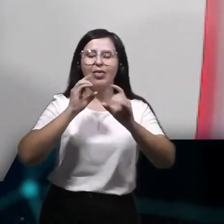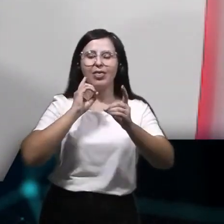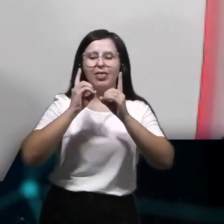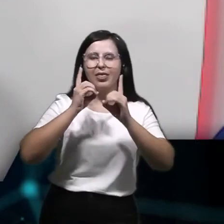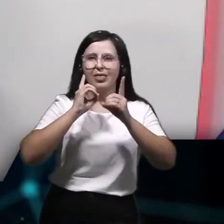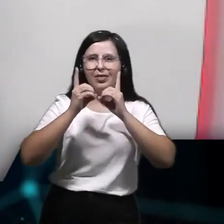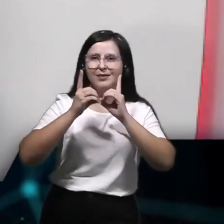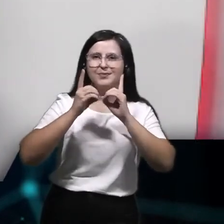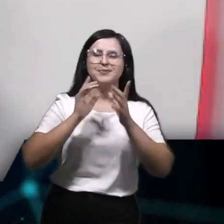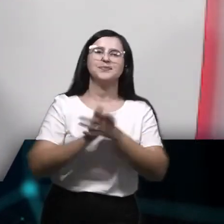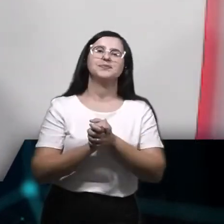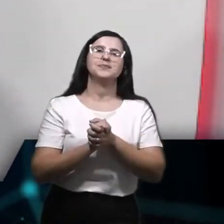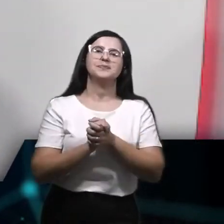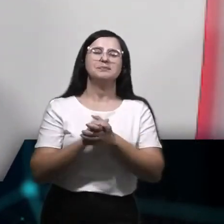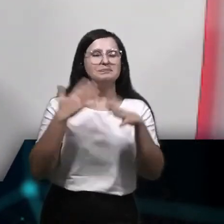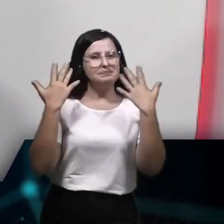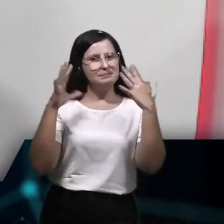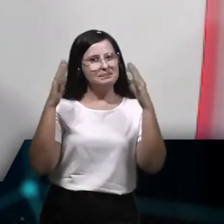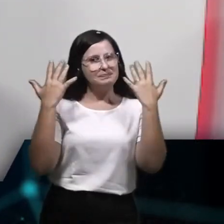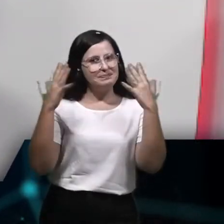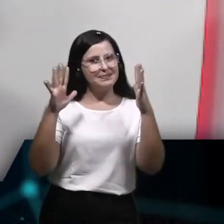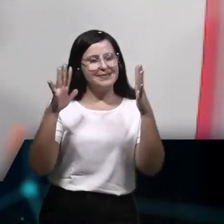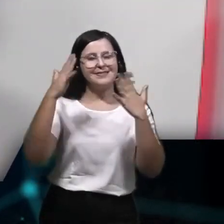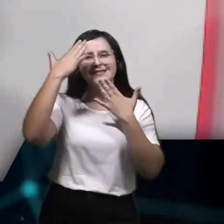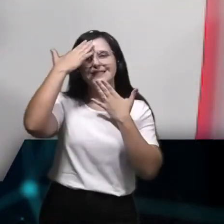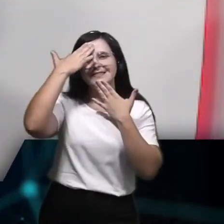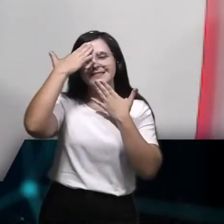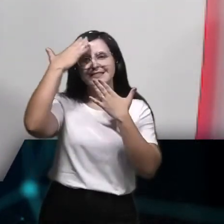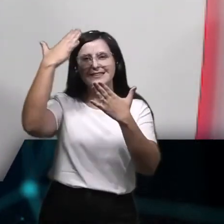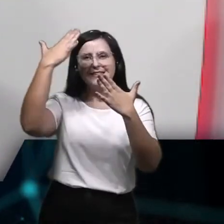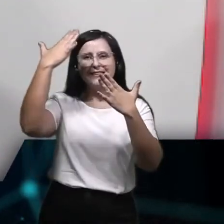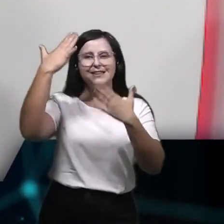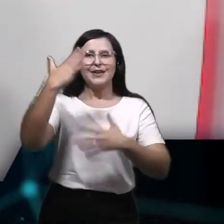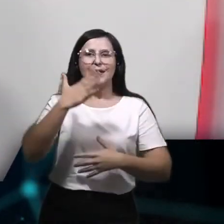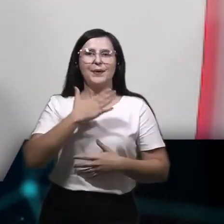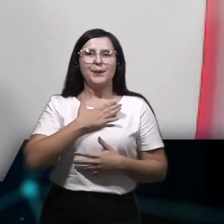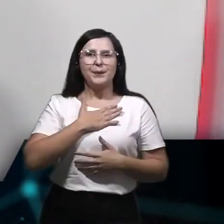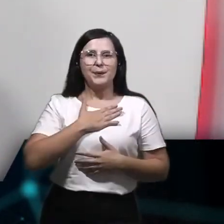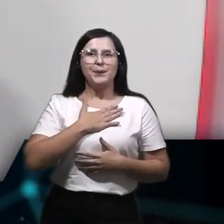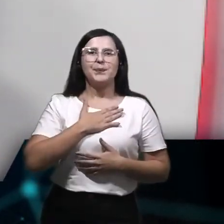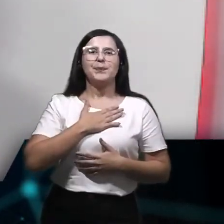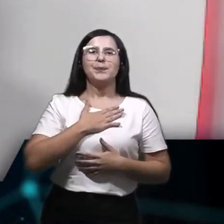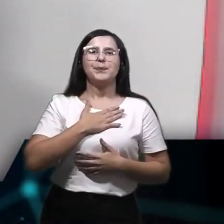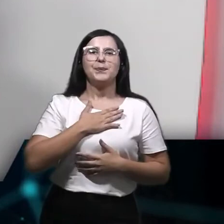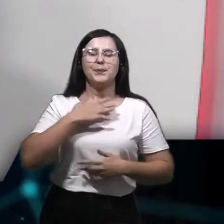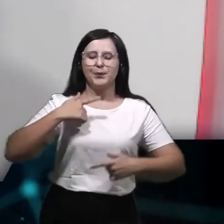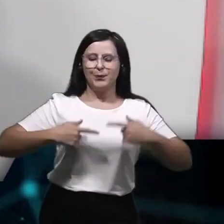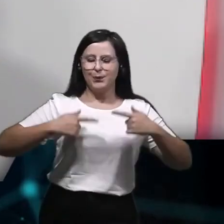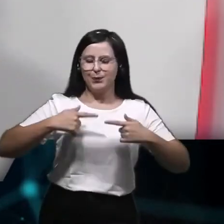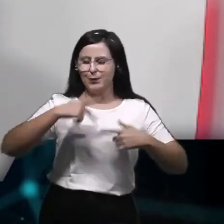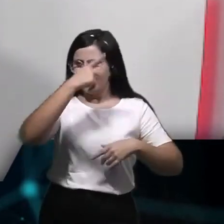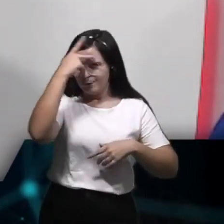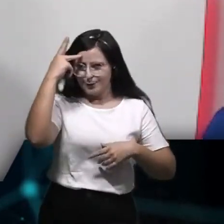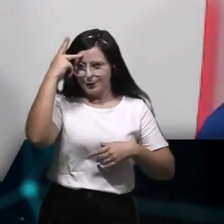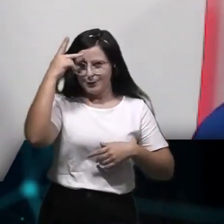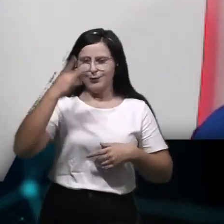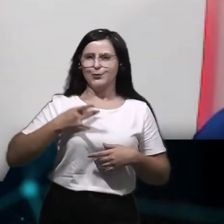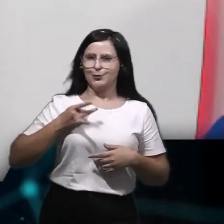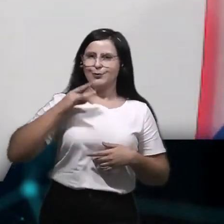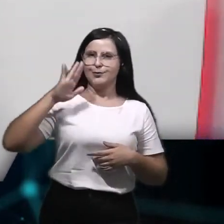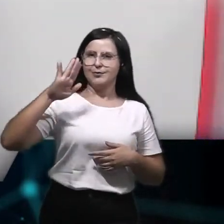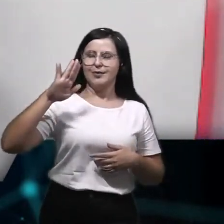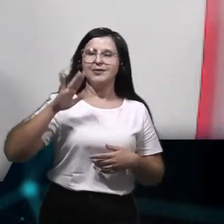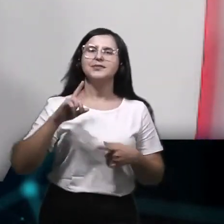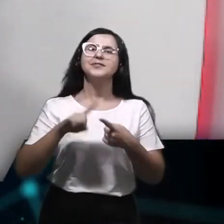toda a equipe, tá certo? Agradecer, né, aos meus adversários aqui, os candidatos, certo? E principalmente,